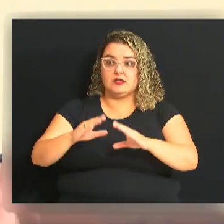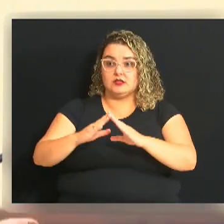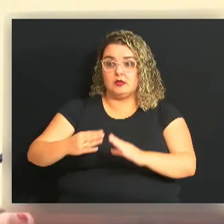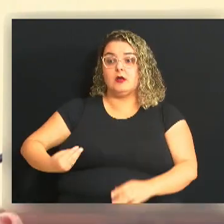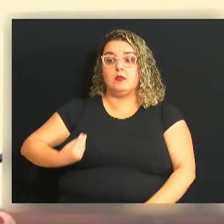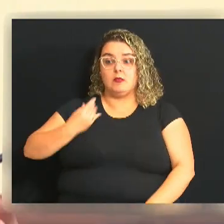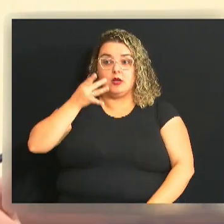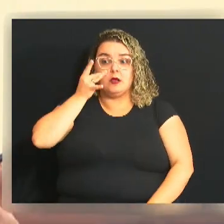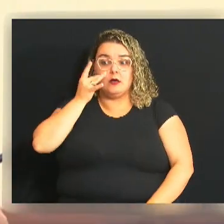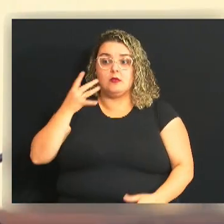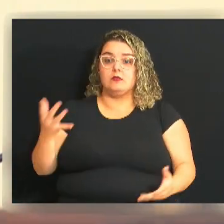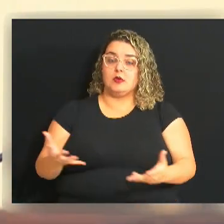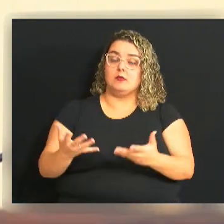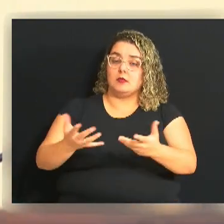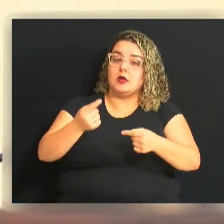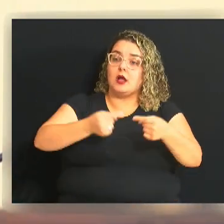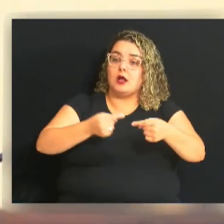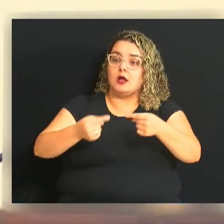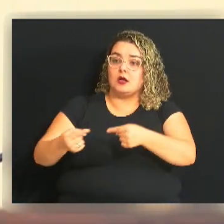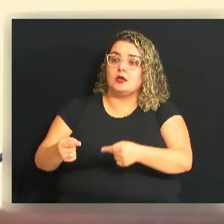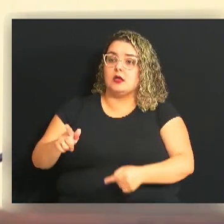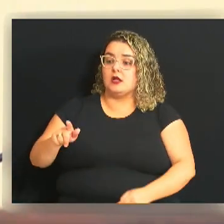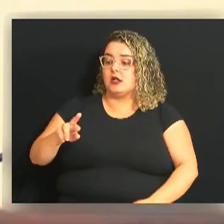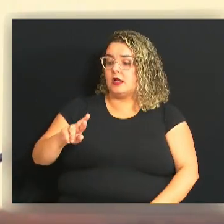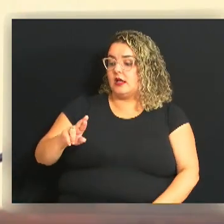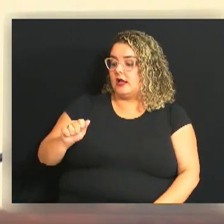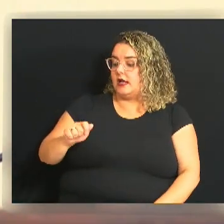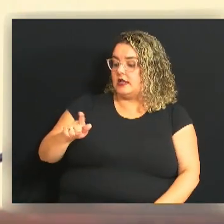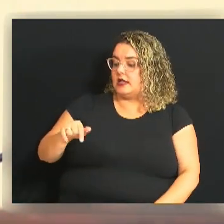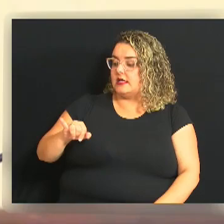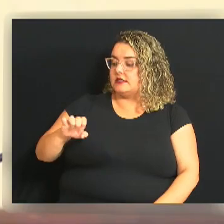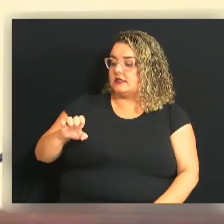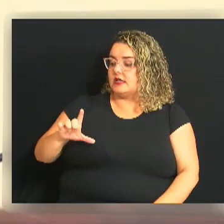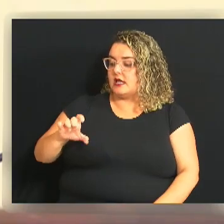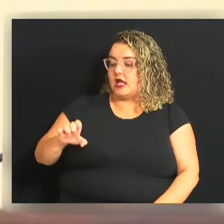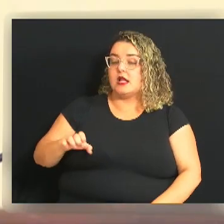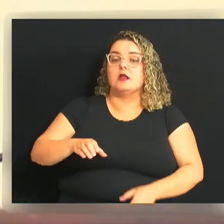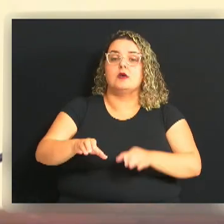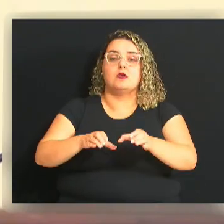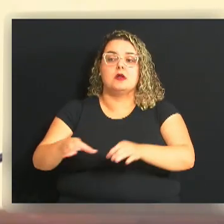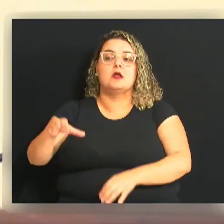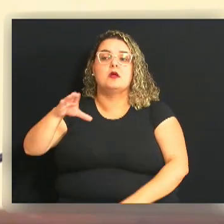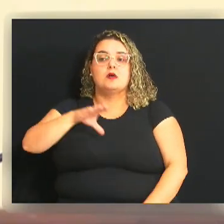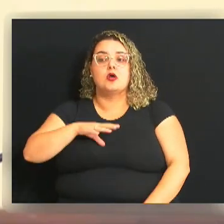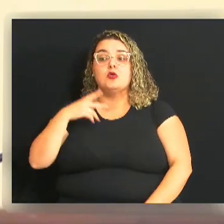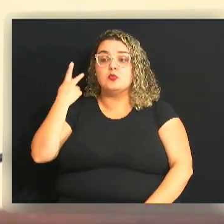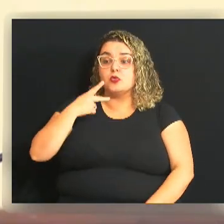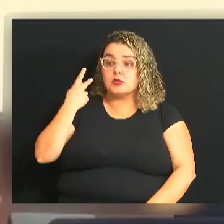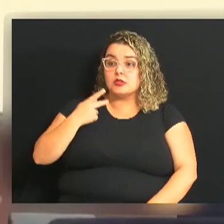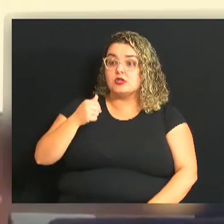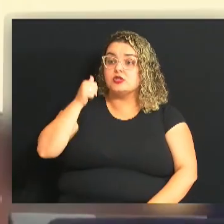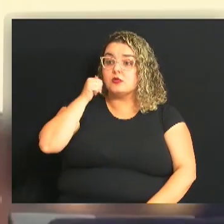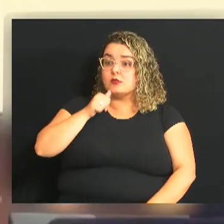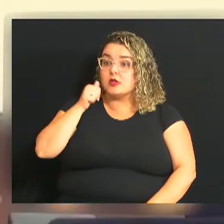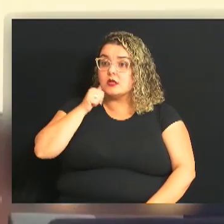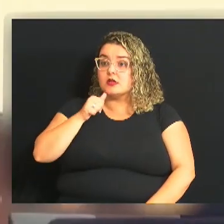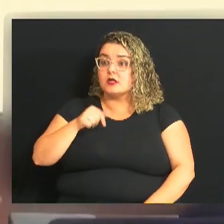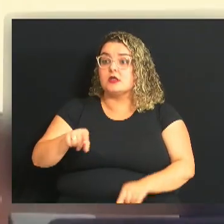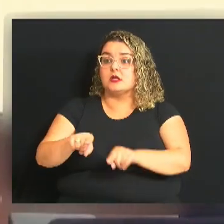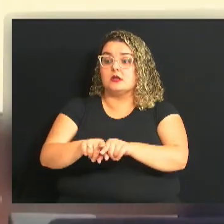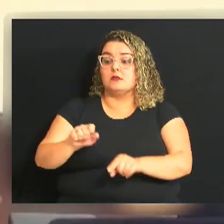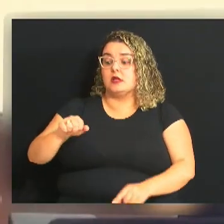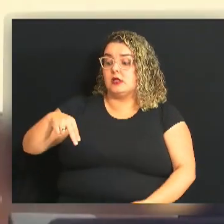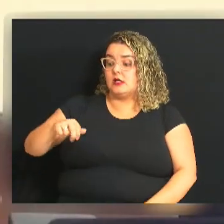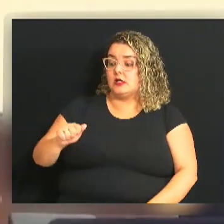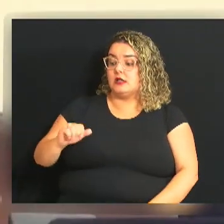e contribuindo para o debate, Graziele Coutinho, coordenadora municipal de políticas para as mulheres, e Ana Carolina